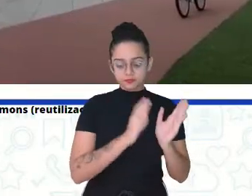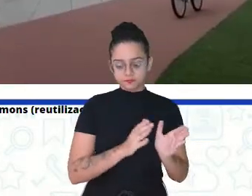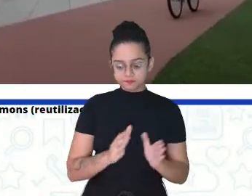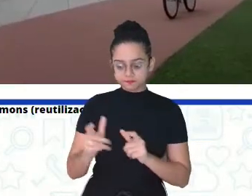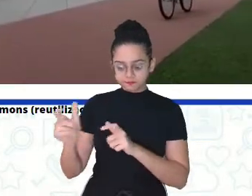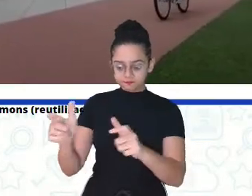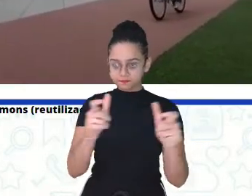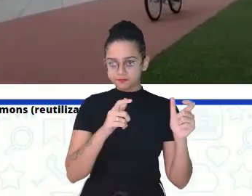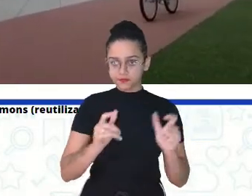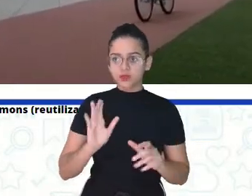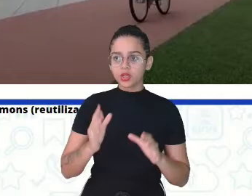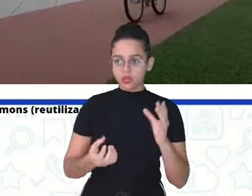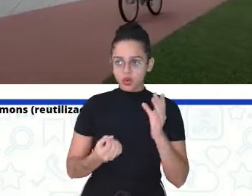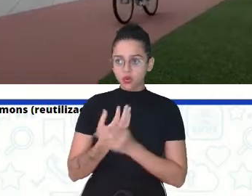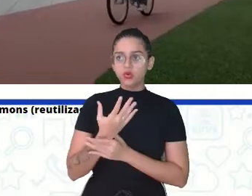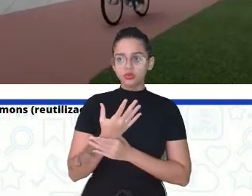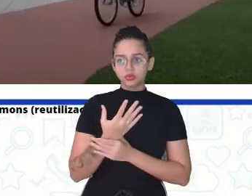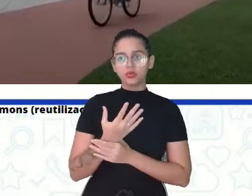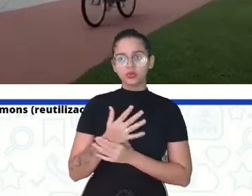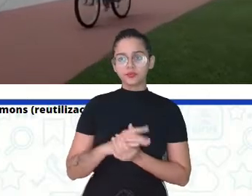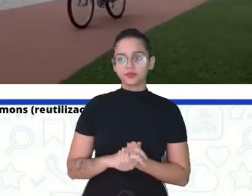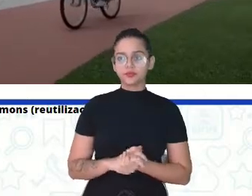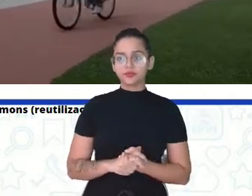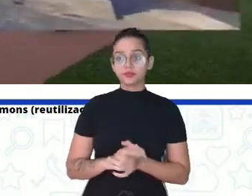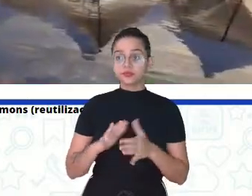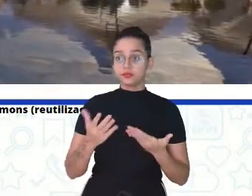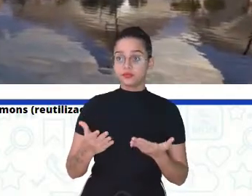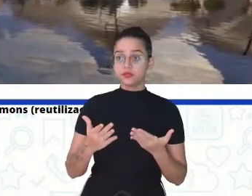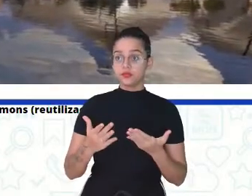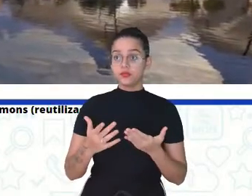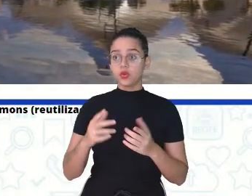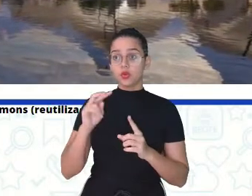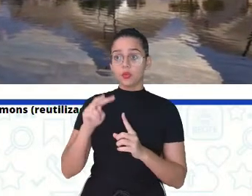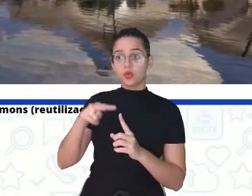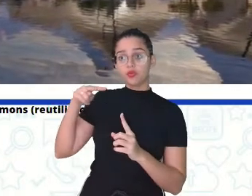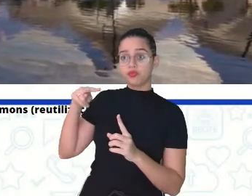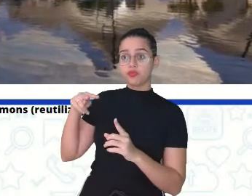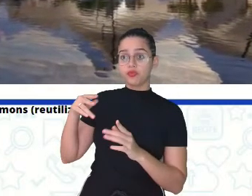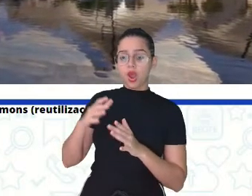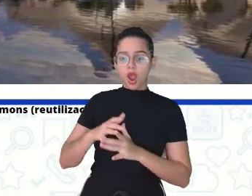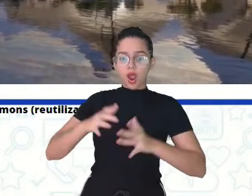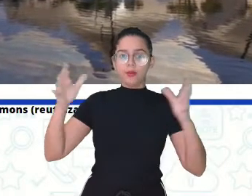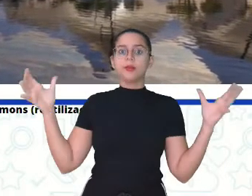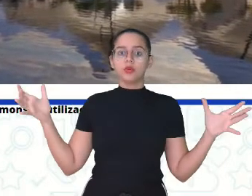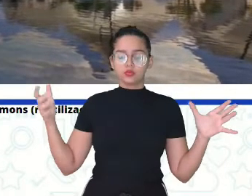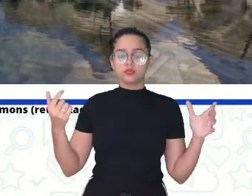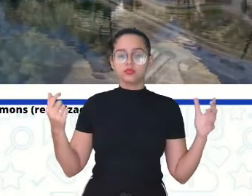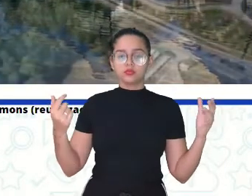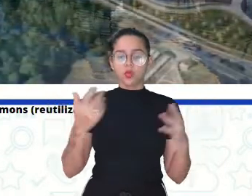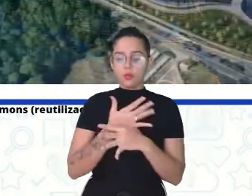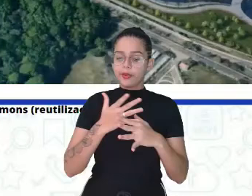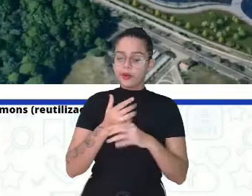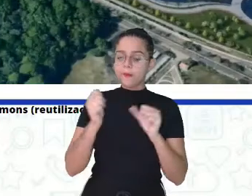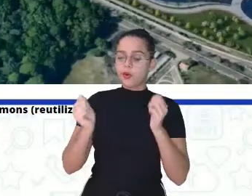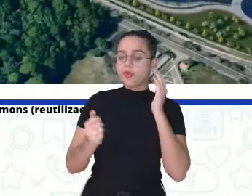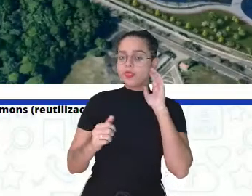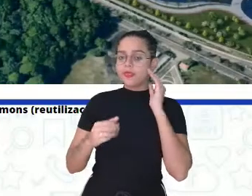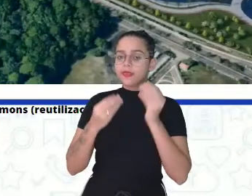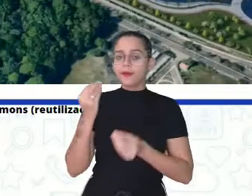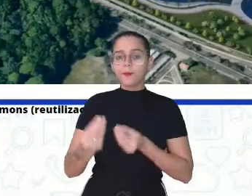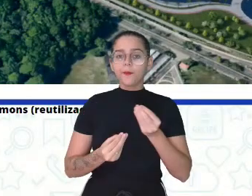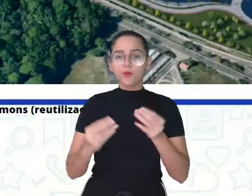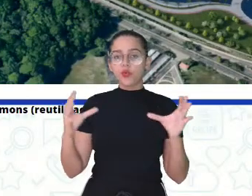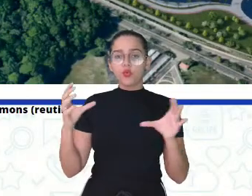ordenar os espaços já construídos. No entanto, sob o ponto de vista amplo, né? O urbanismo pode ser entendido tanto